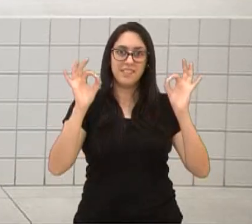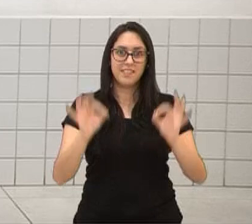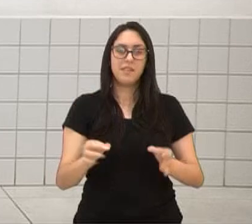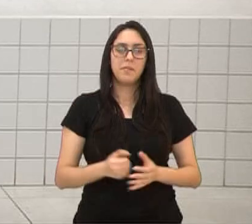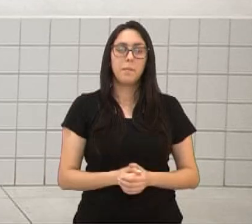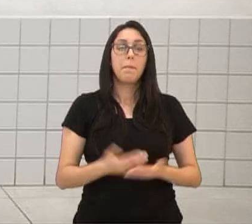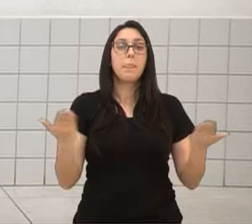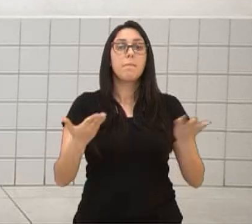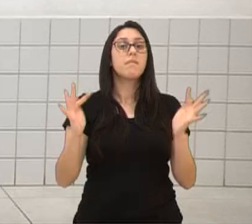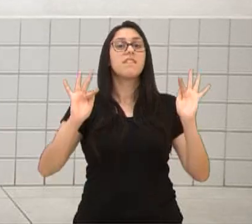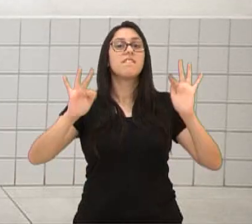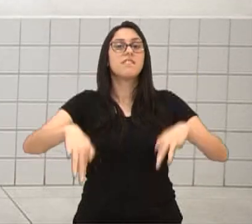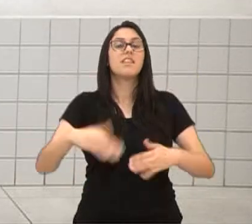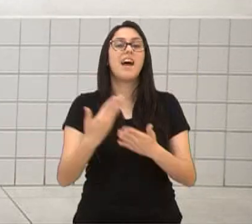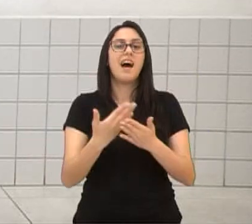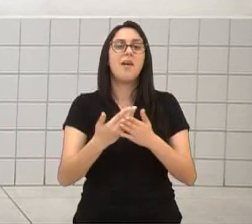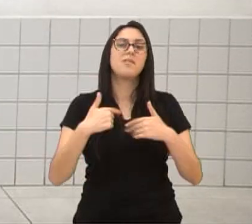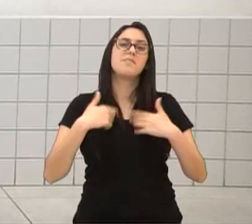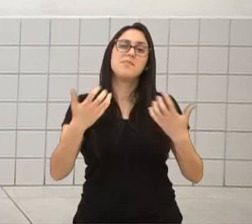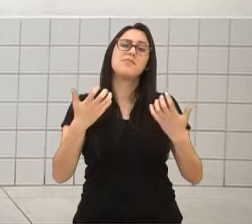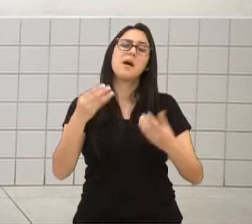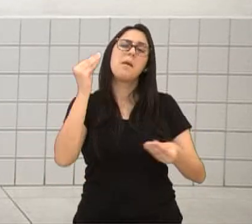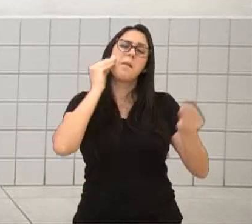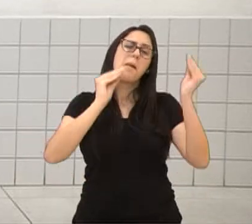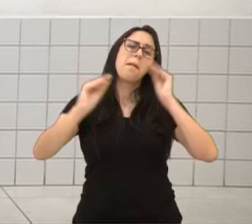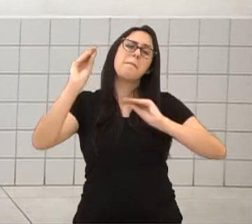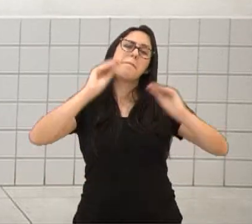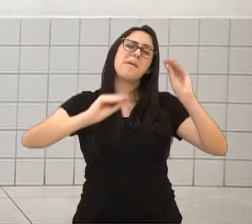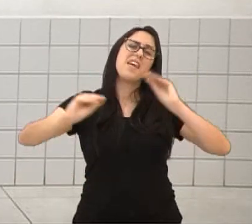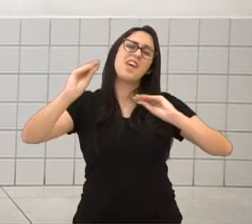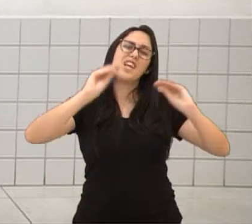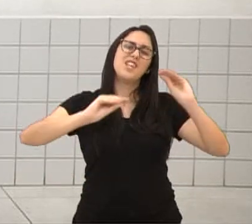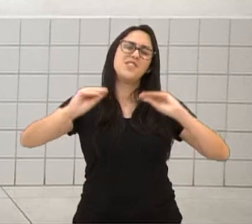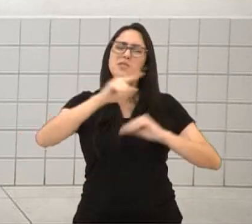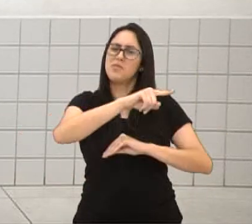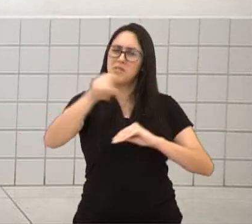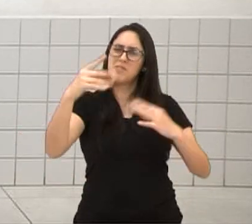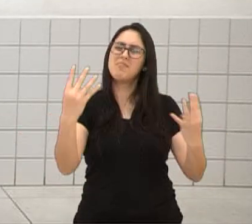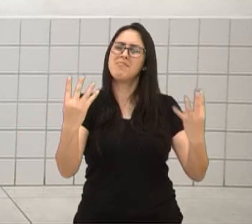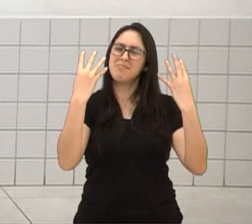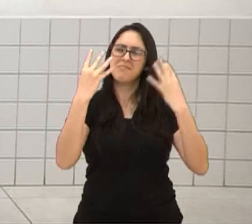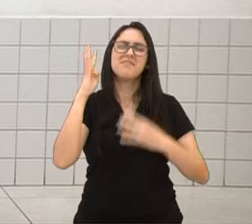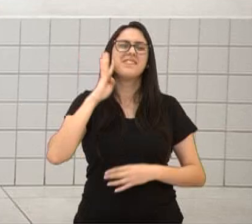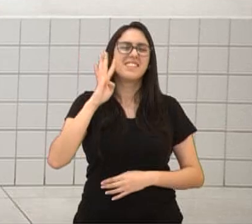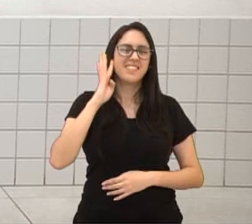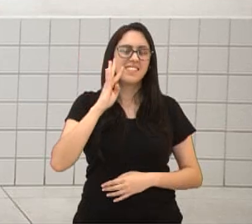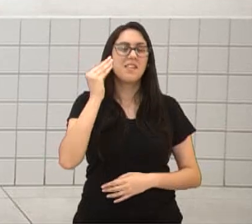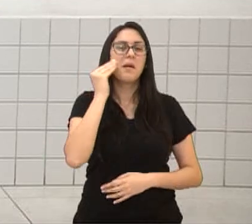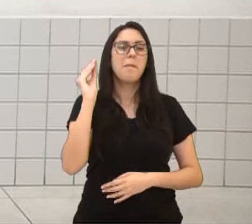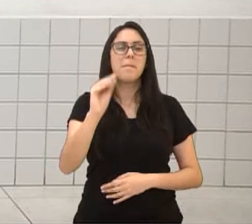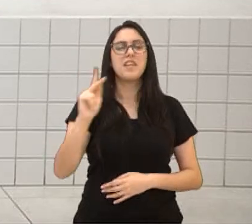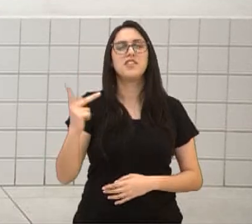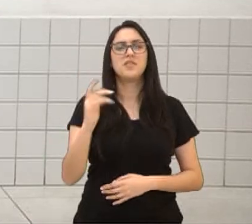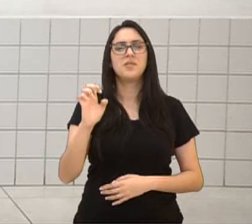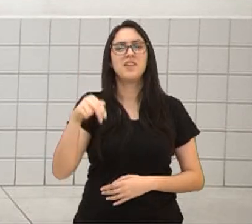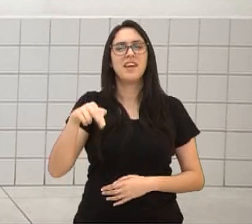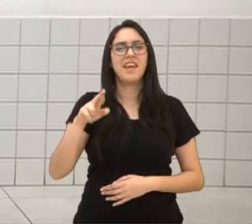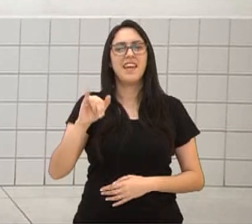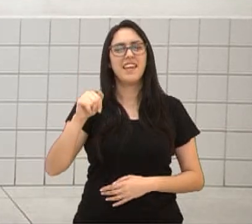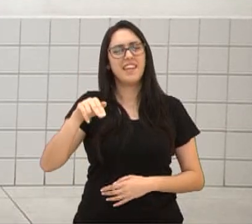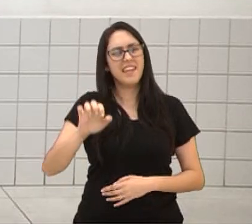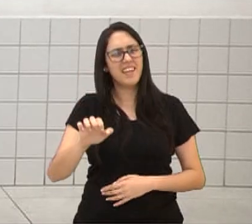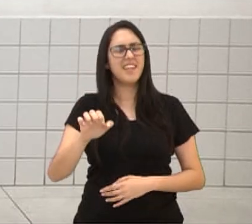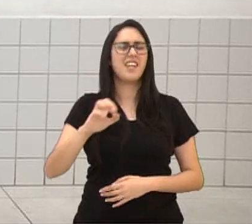Para finalizar a nossa aula, quero mandar os últimos beijos, pessoal. Que legal que vocês estavam aqui. Quero mandar beijo para o Henrique, para o Felipe, para